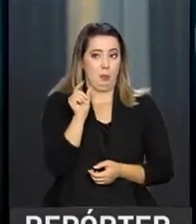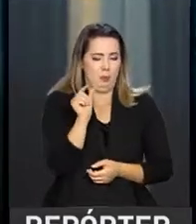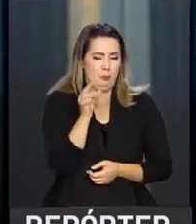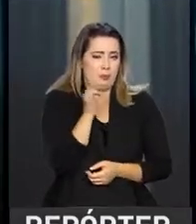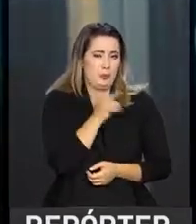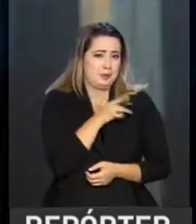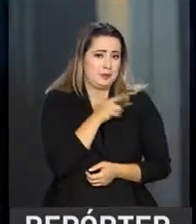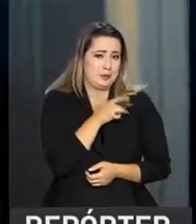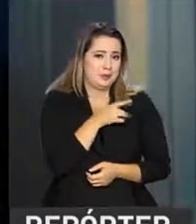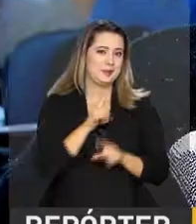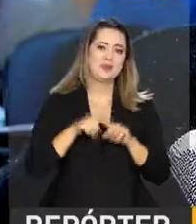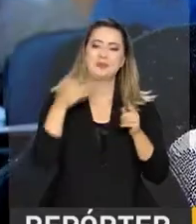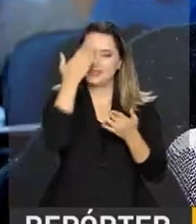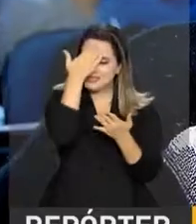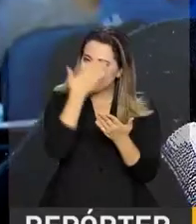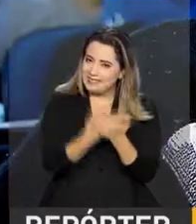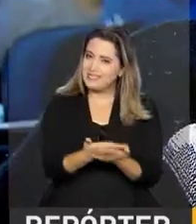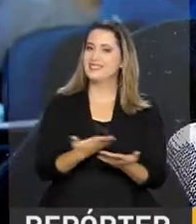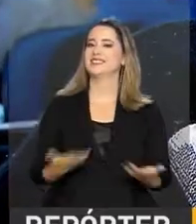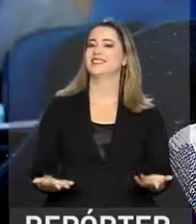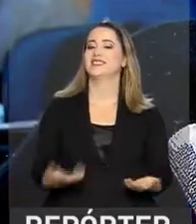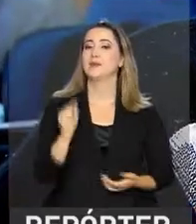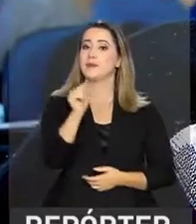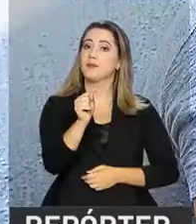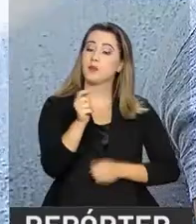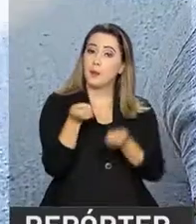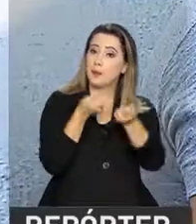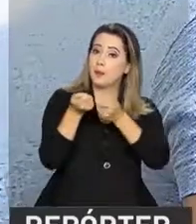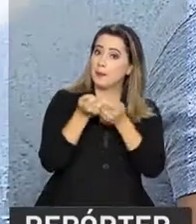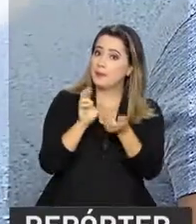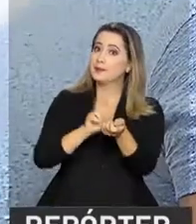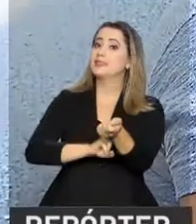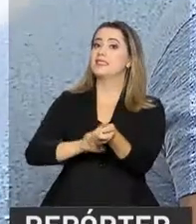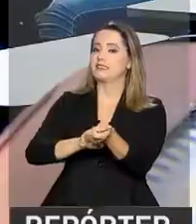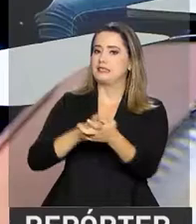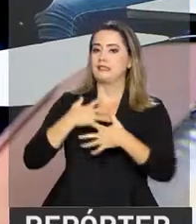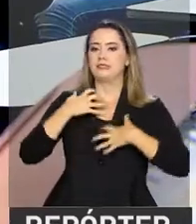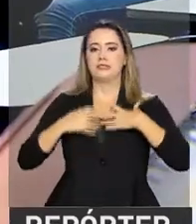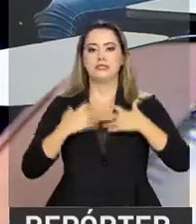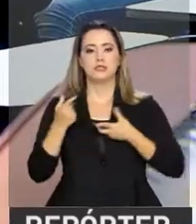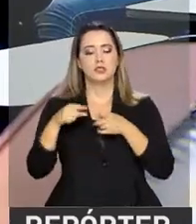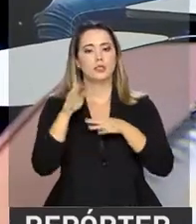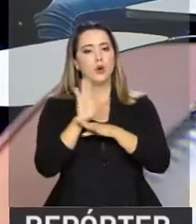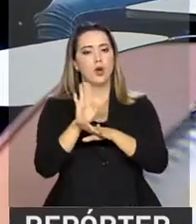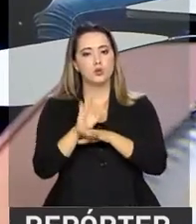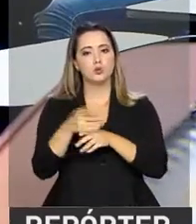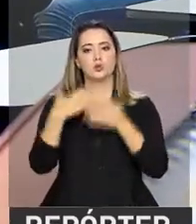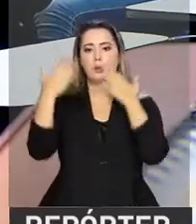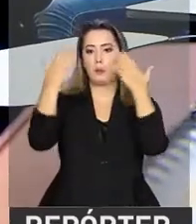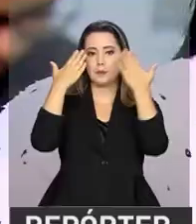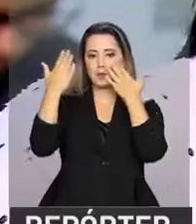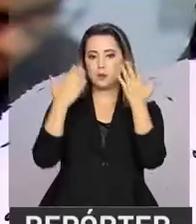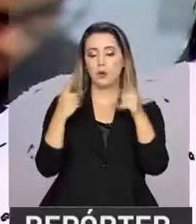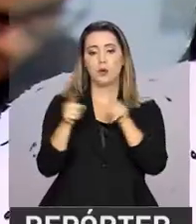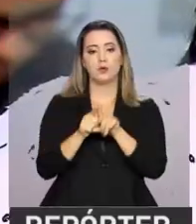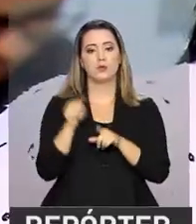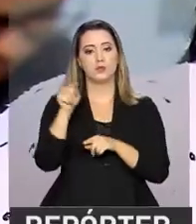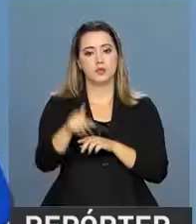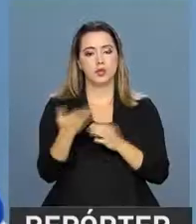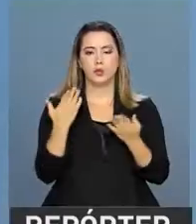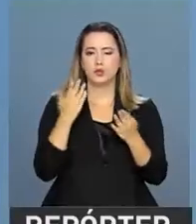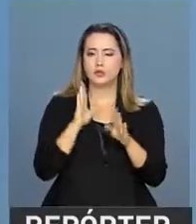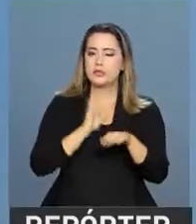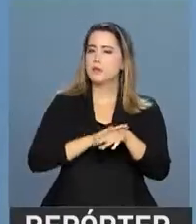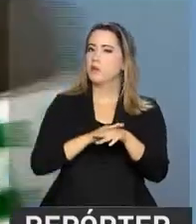também mas estou confiante para controlar a ansiedade o curso disponibiliza acompanhamento com psicólogo e nessa reta final